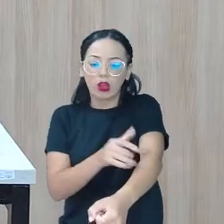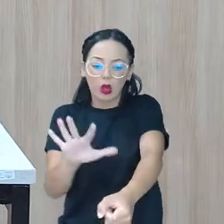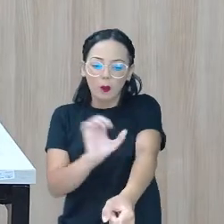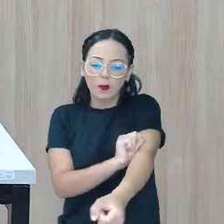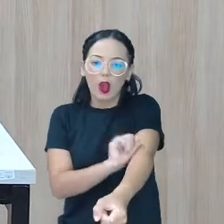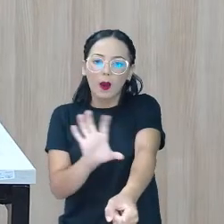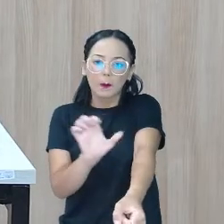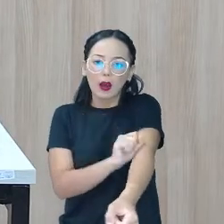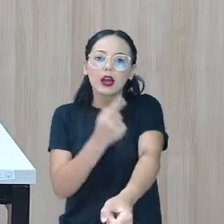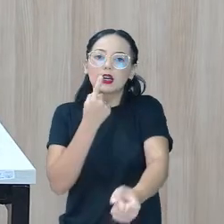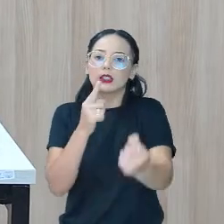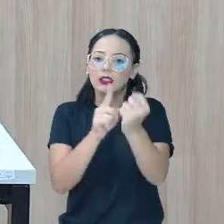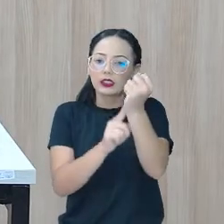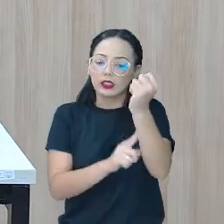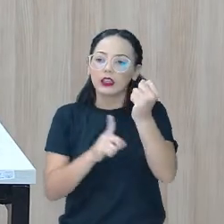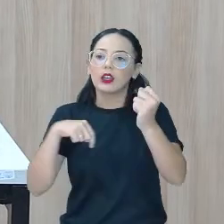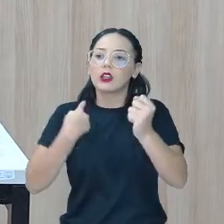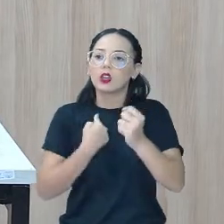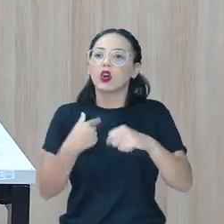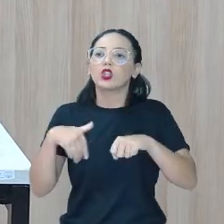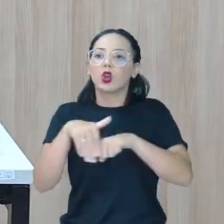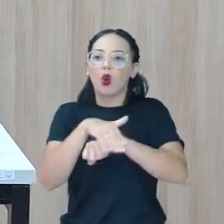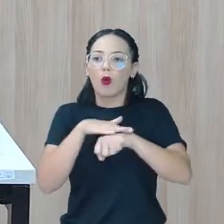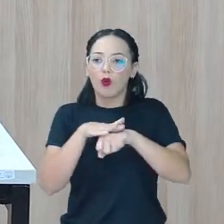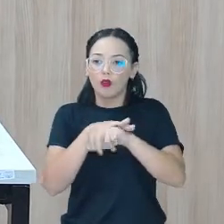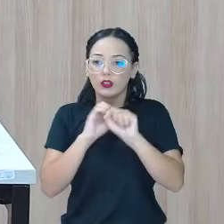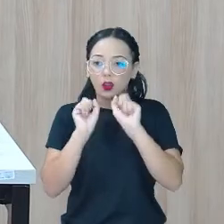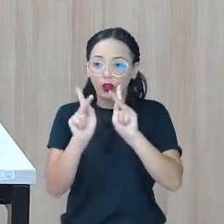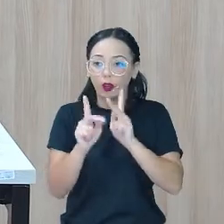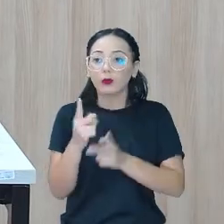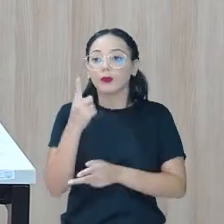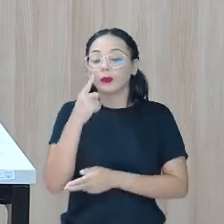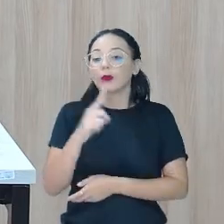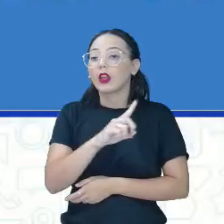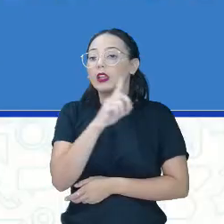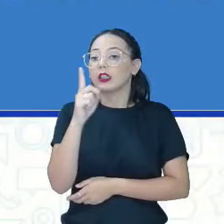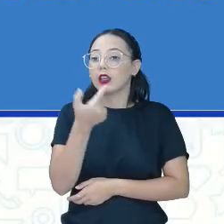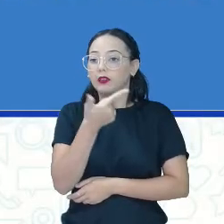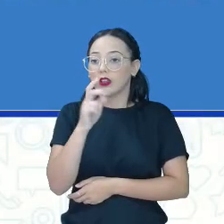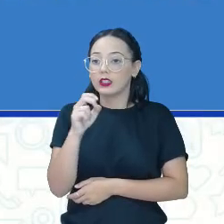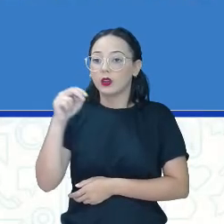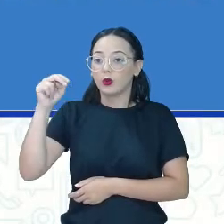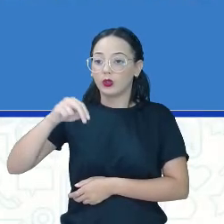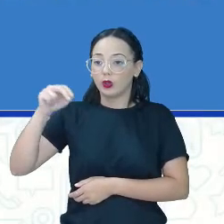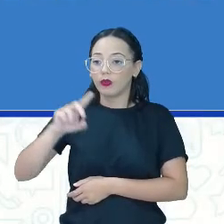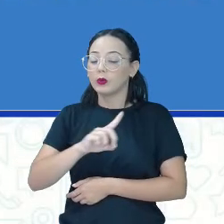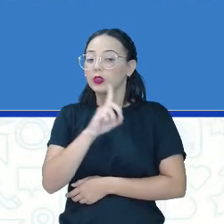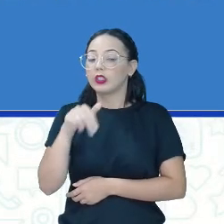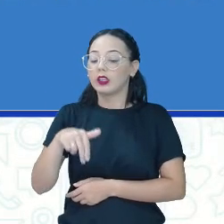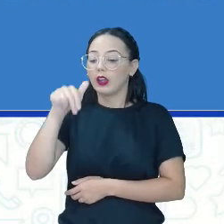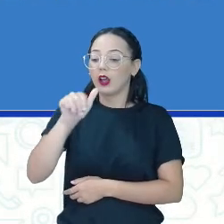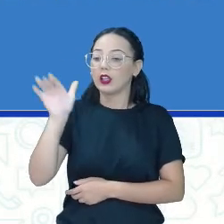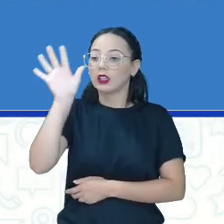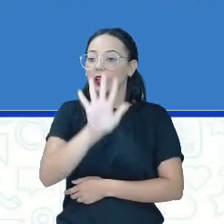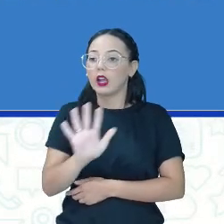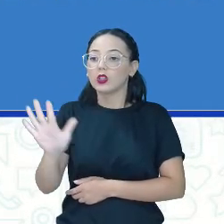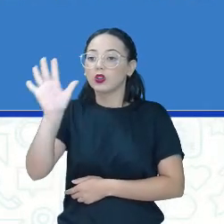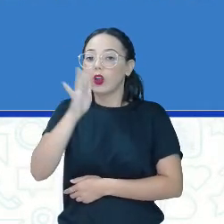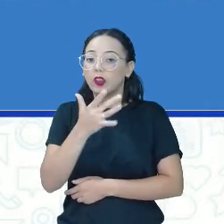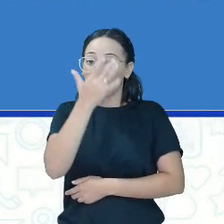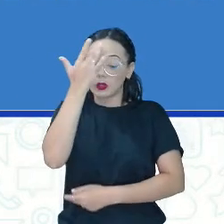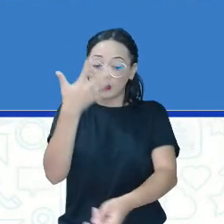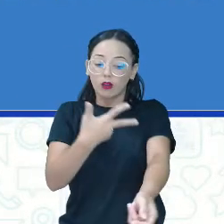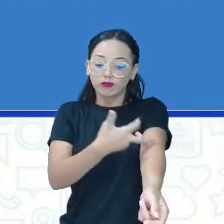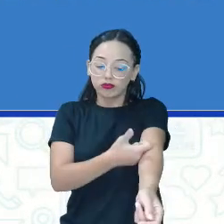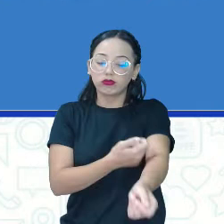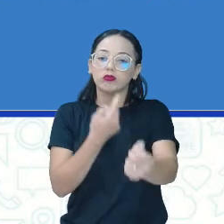sangue. E aí a gente vai conversar um pouquinho sobre isso aqui, olha. No dia 25 de novembro, foi o Dia Nacional do Doador